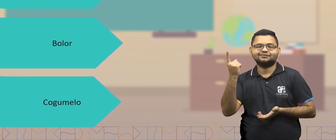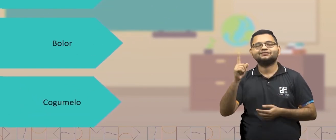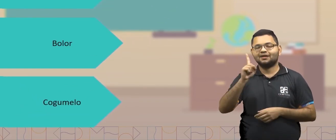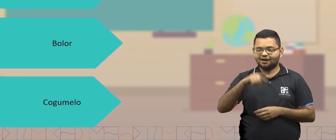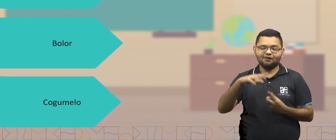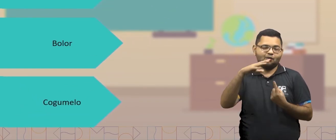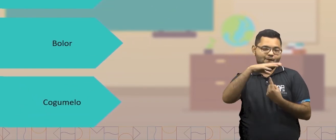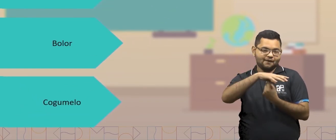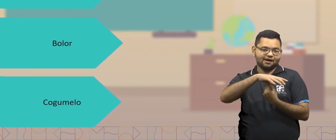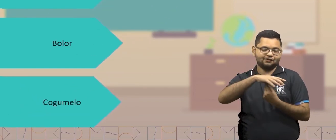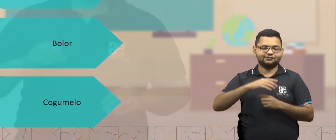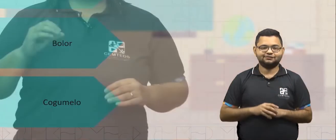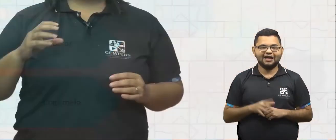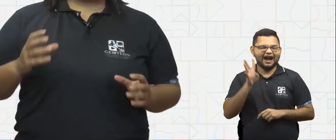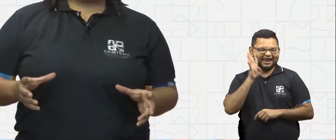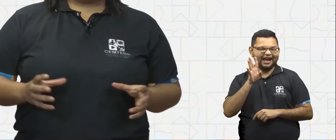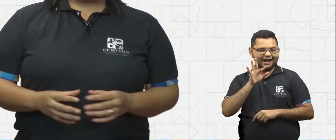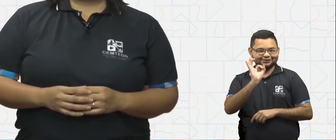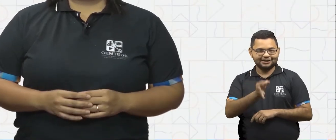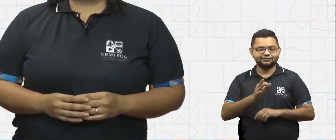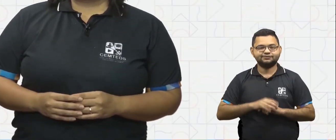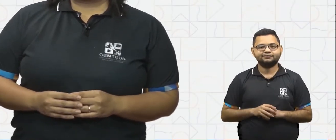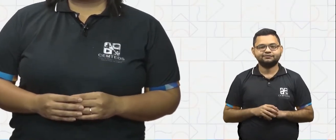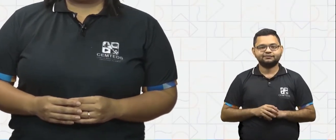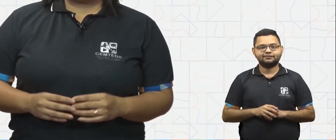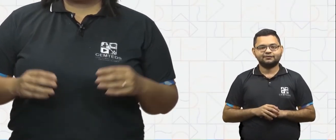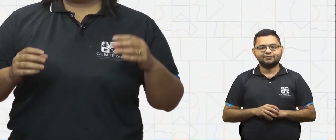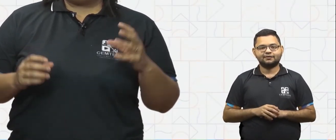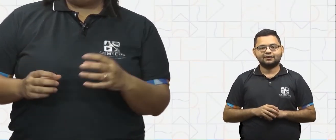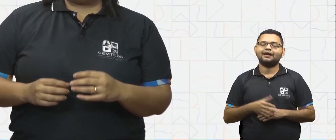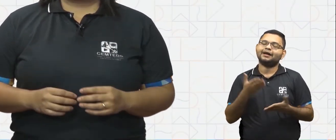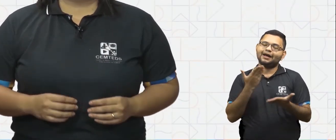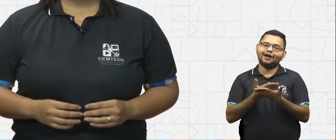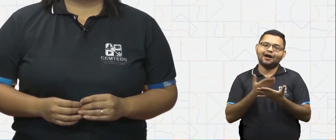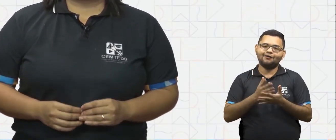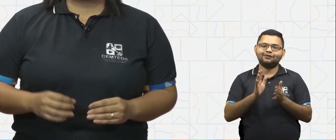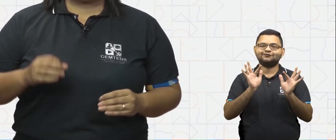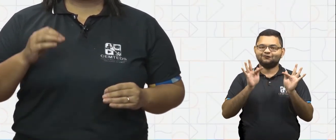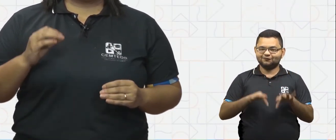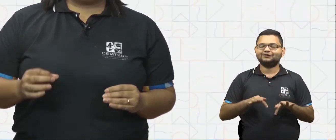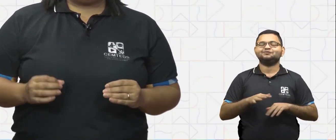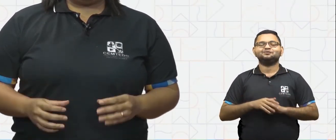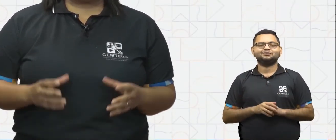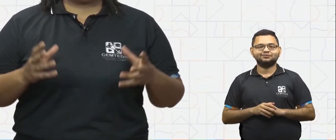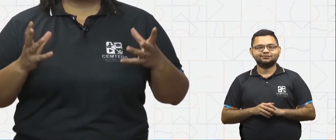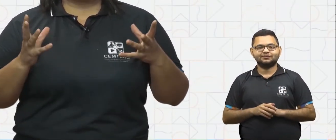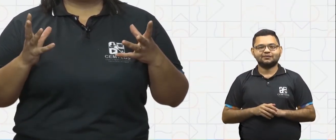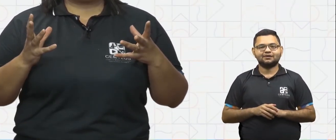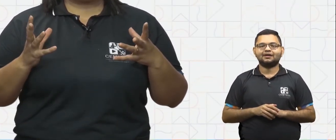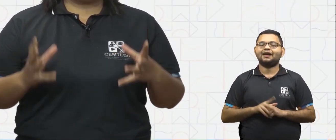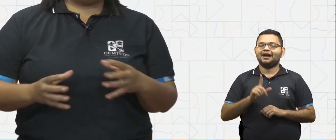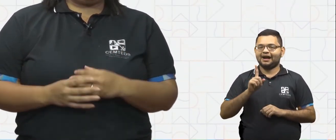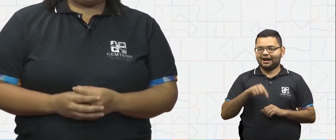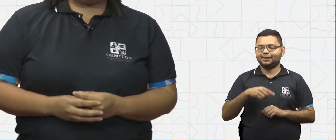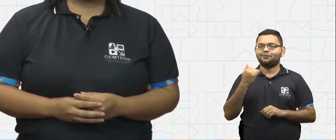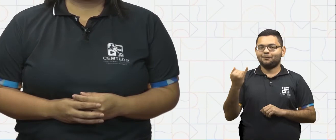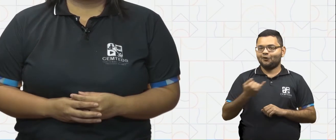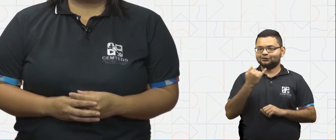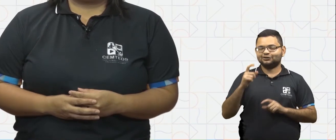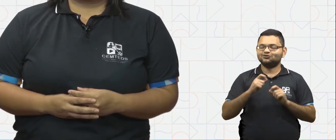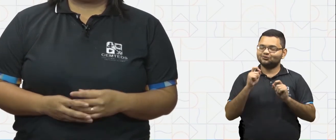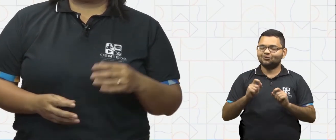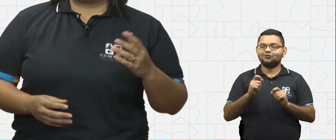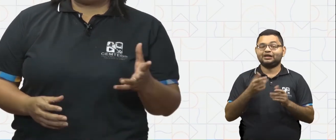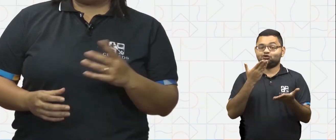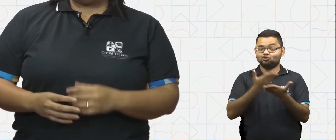cogumelo. Divertido, não é? Que bom que chegamos até aqui firmes e fortes. É um privilégio adentrar em sua casa e